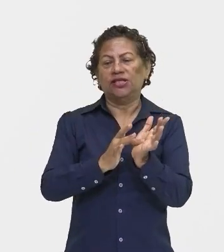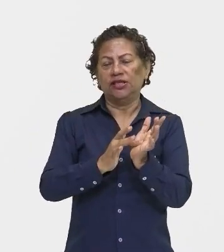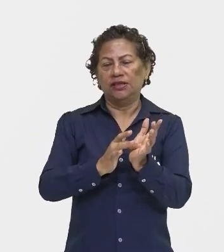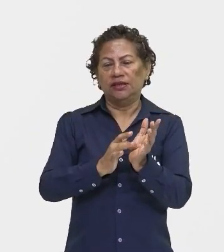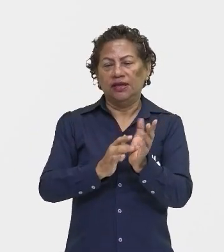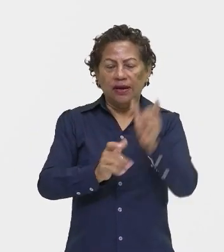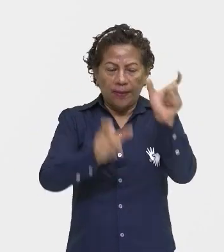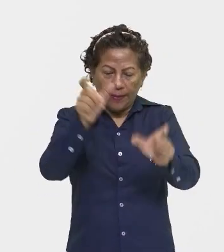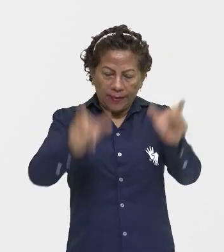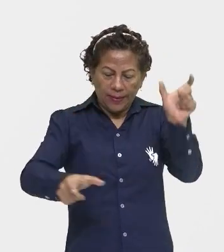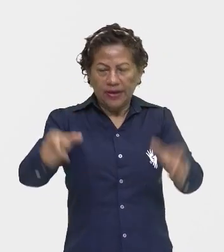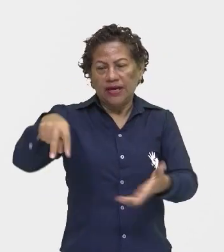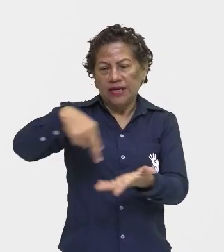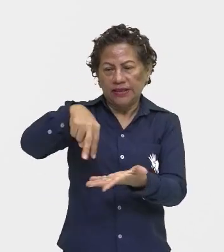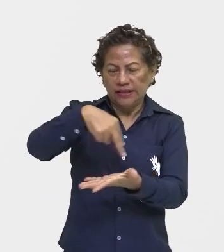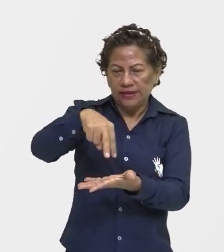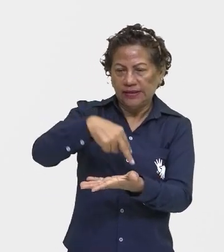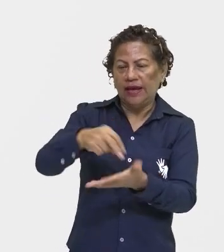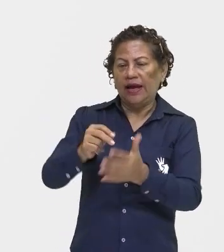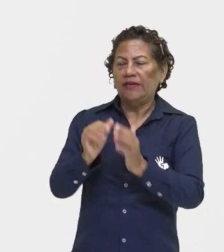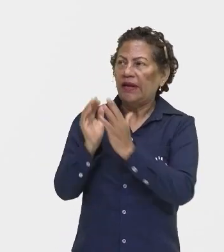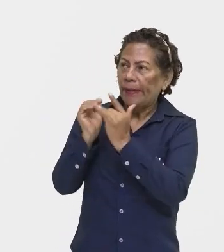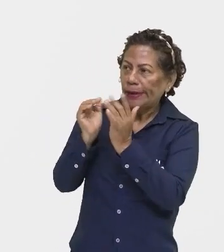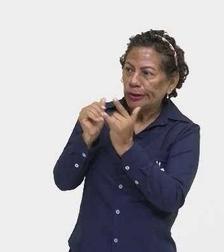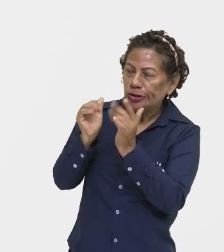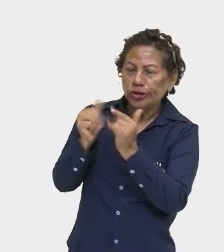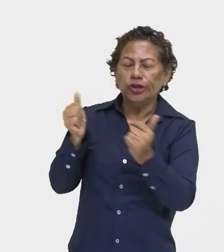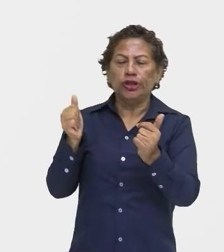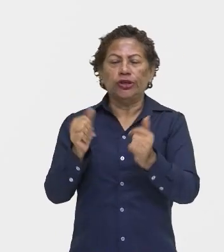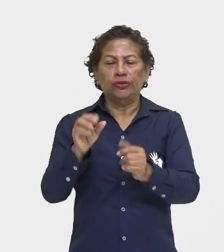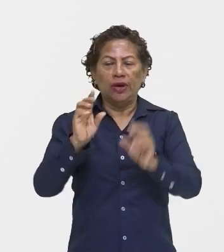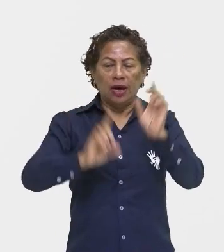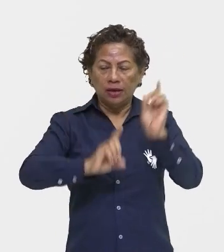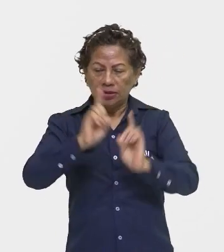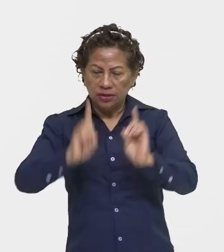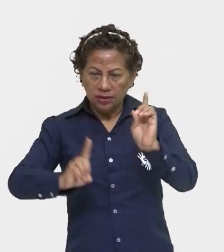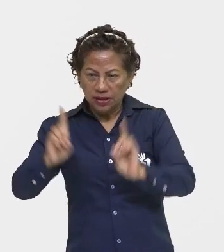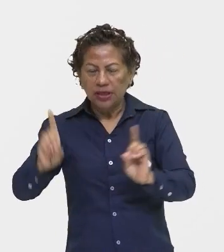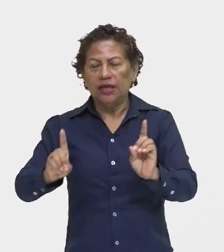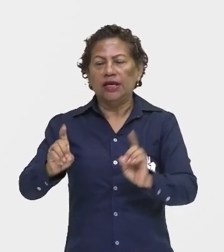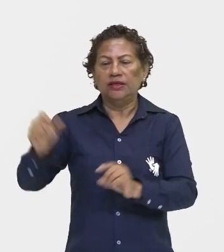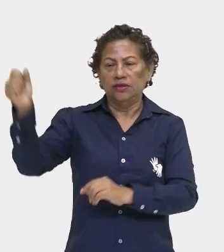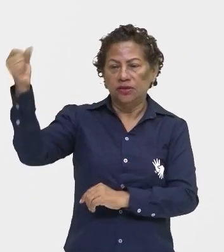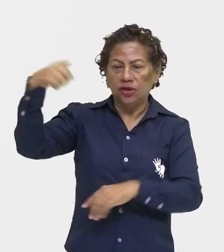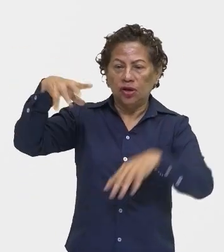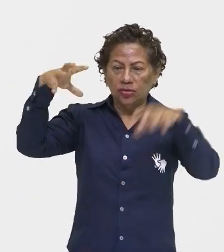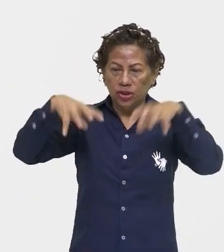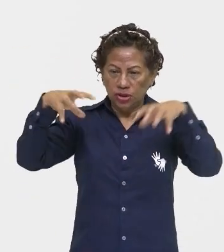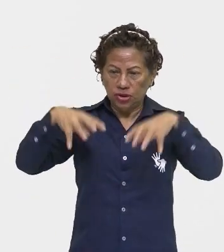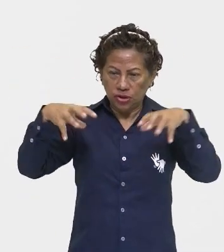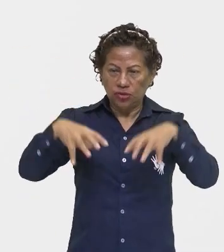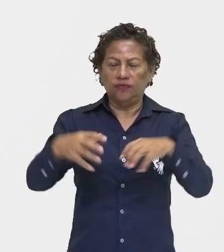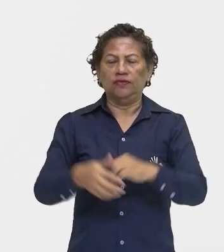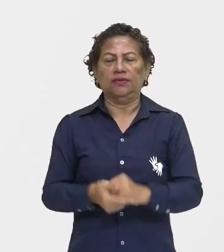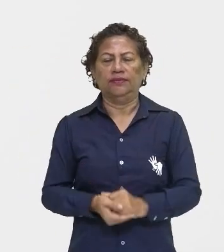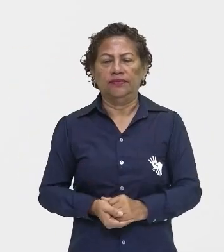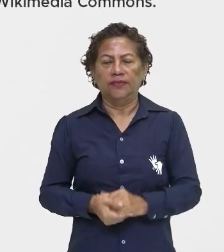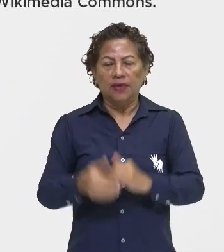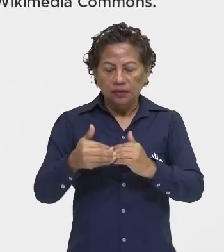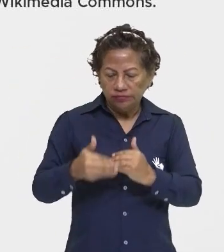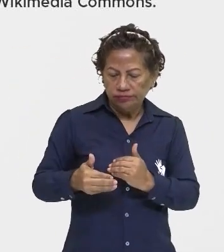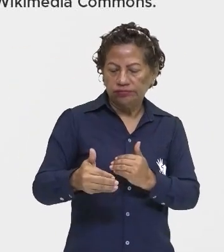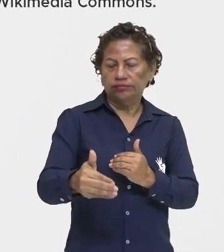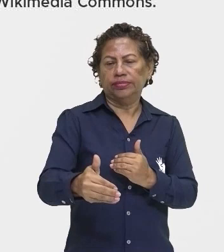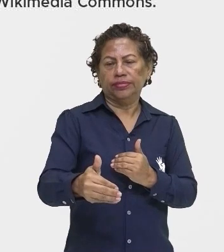diversos agradecimentos, louvores e para pedir aos deuses sol e chuva. Com o passar do